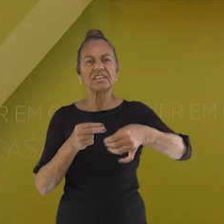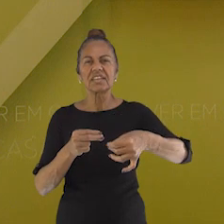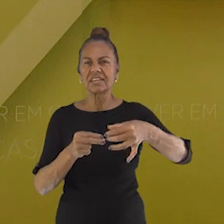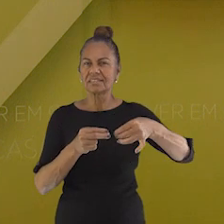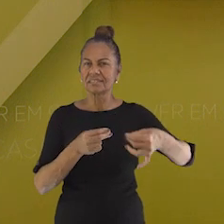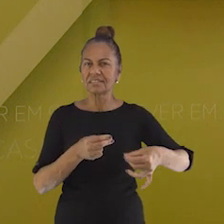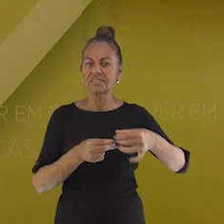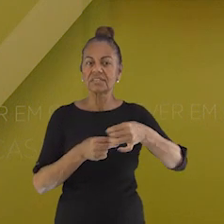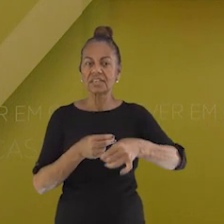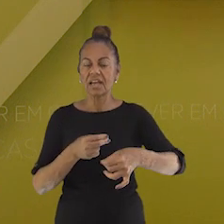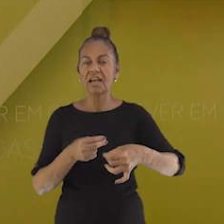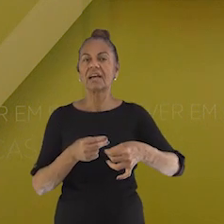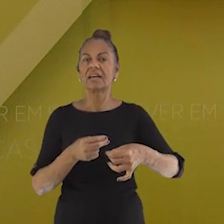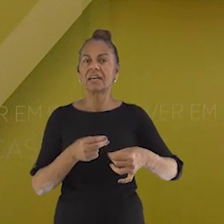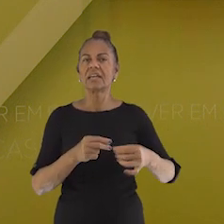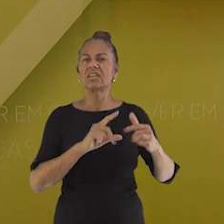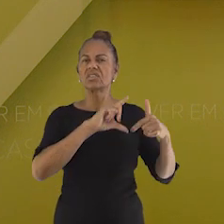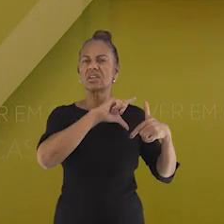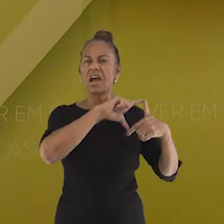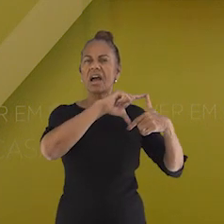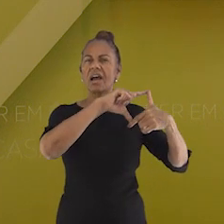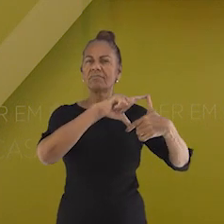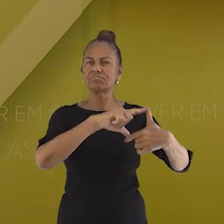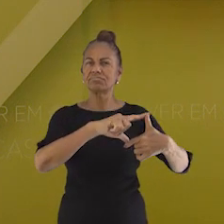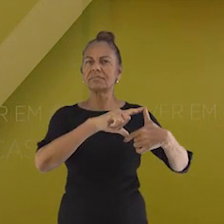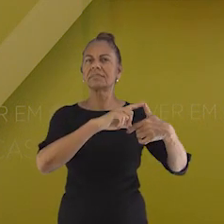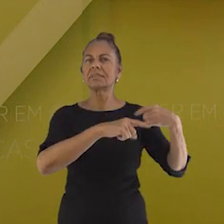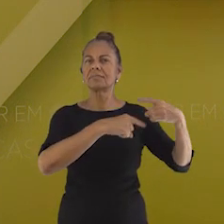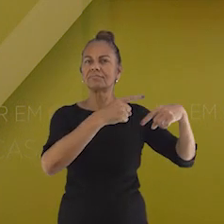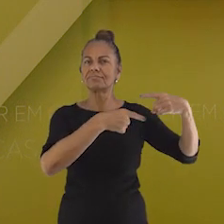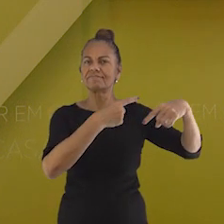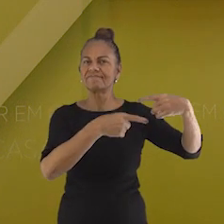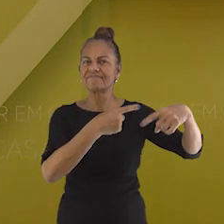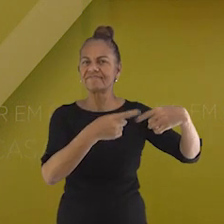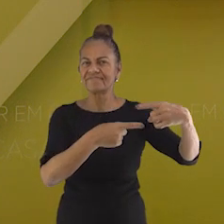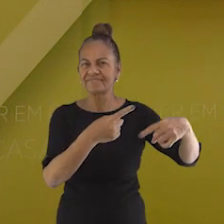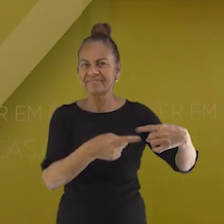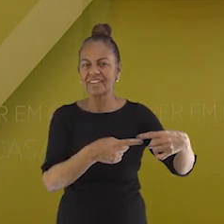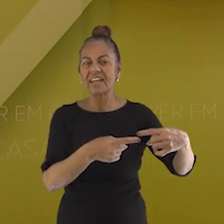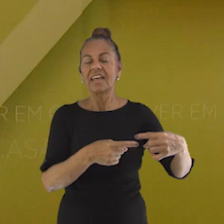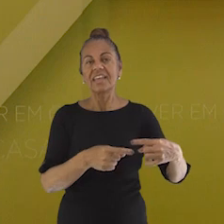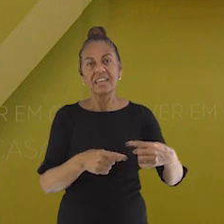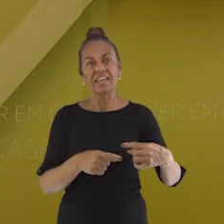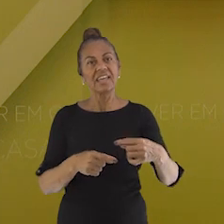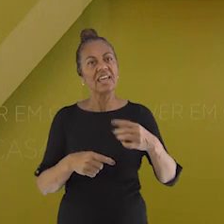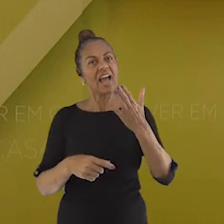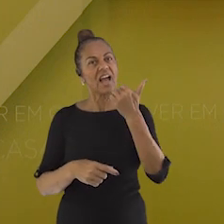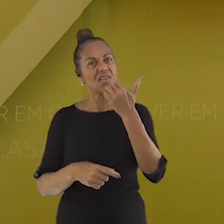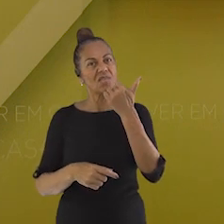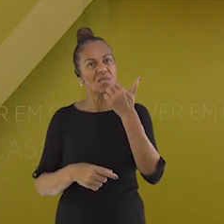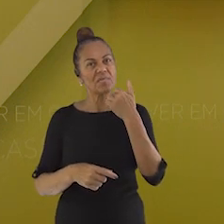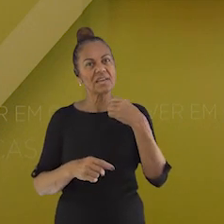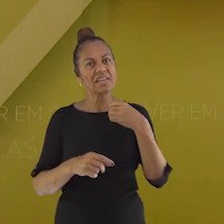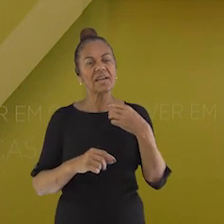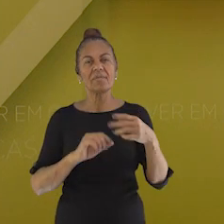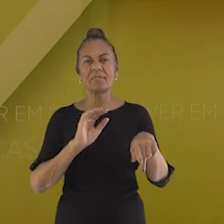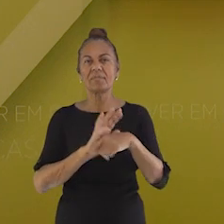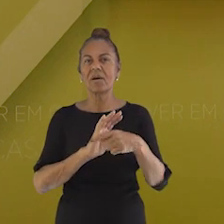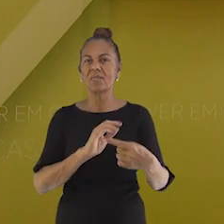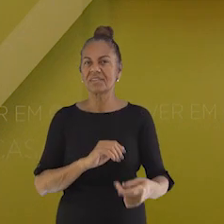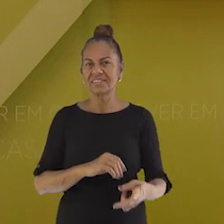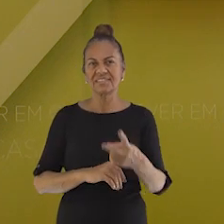legado de uma história que ultrapassa gerações e sustenta a nossa culinária típica, a torta